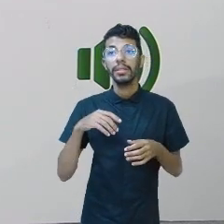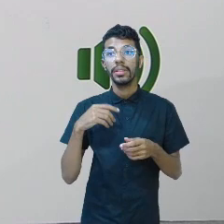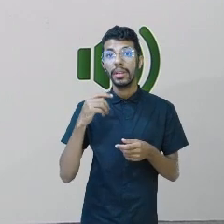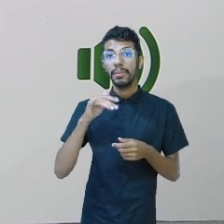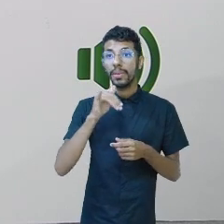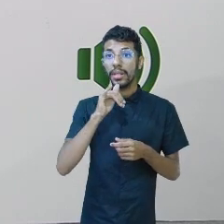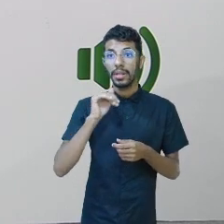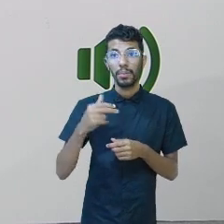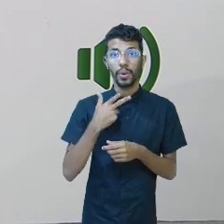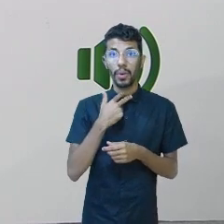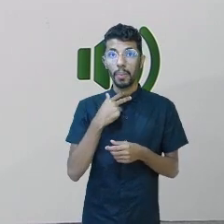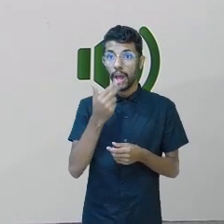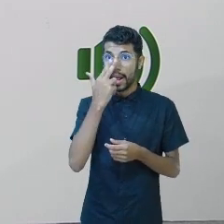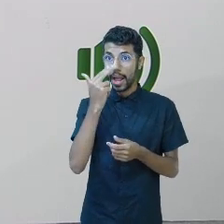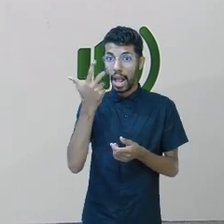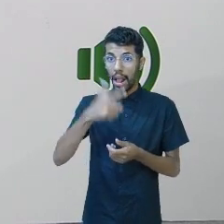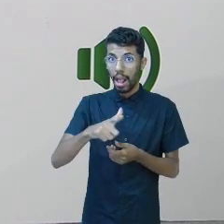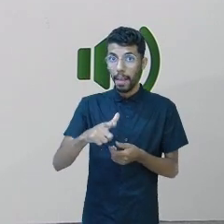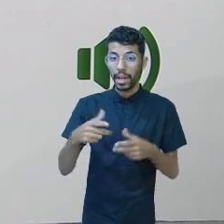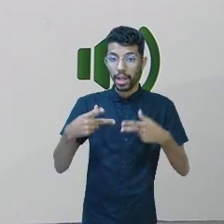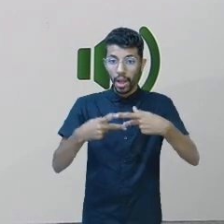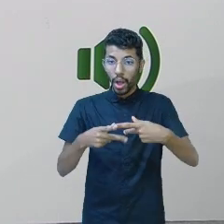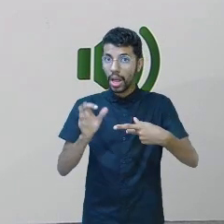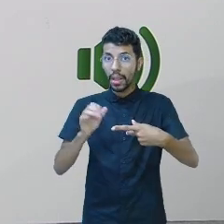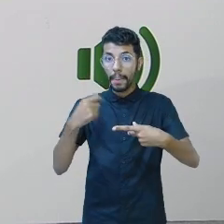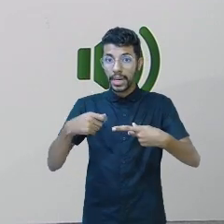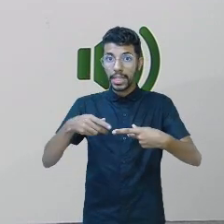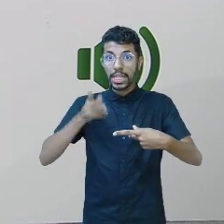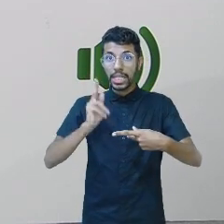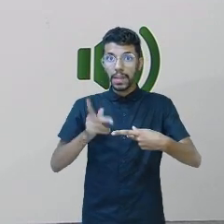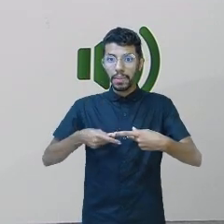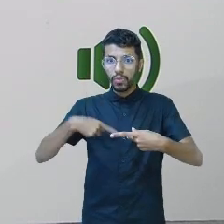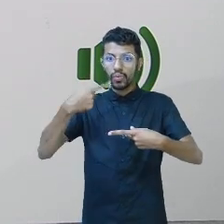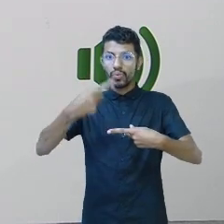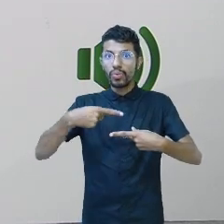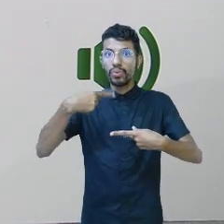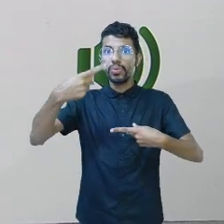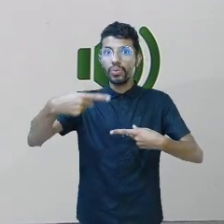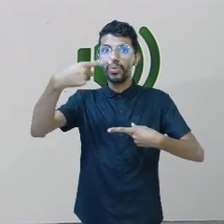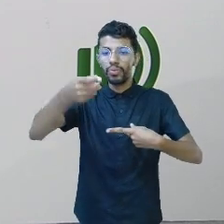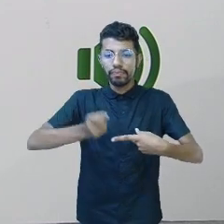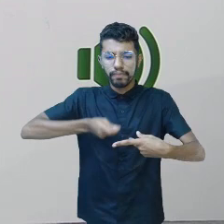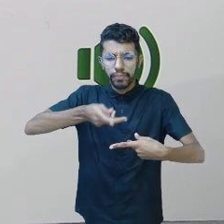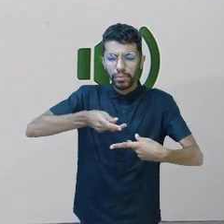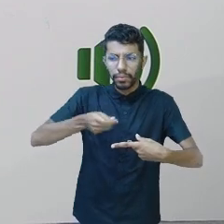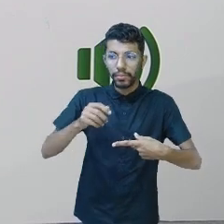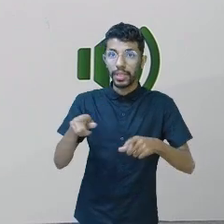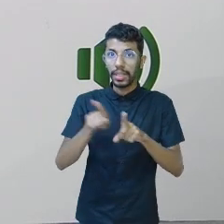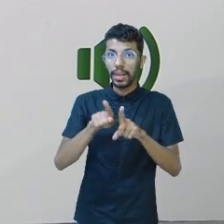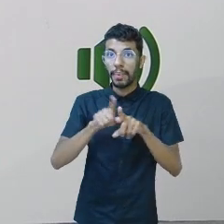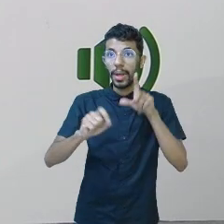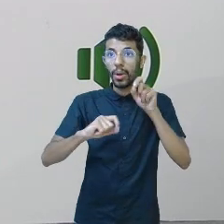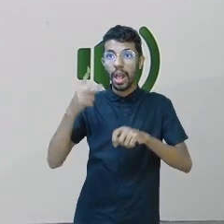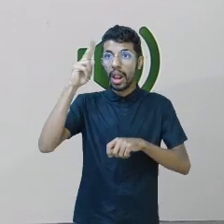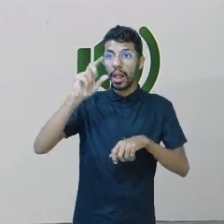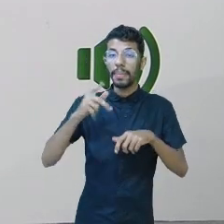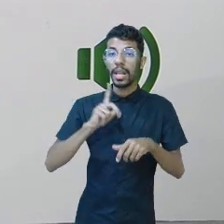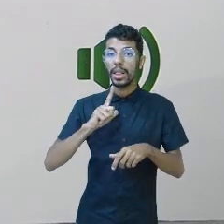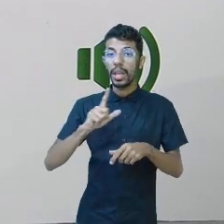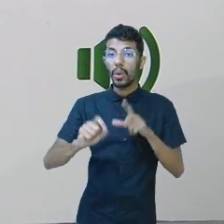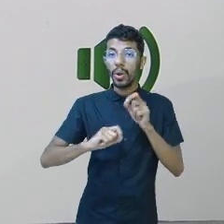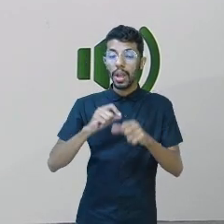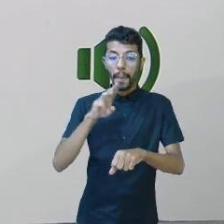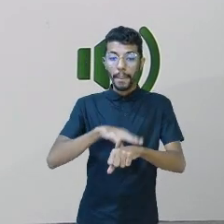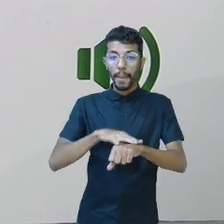você tinha jogado antes. E aí vai, até chegar no final. Lembrando sempre que tem um momento que você vai pisar com os 2 pés no